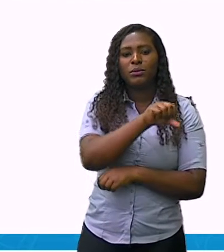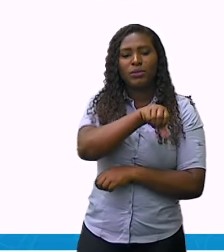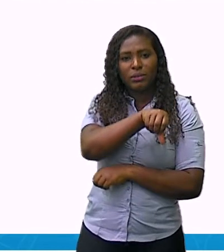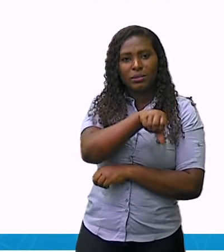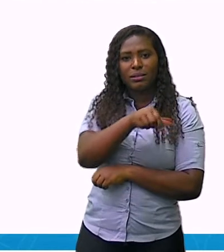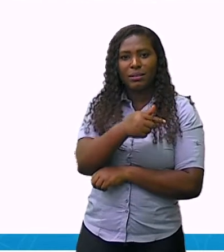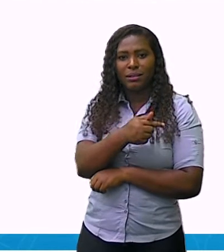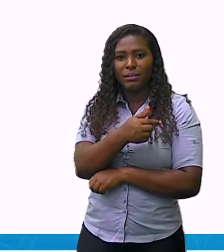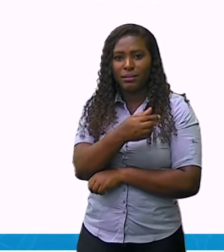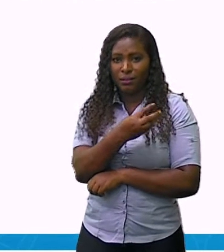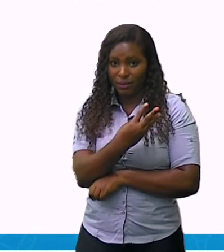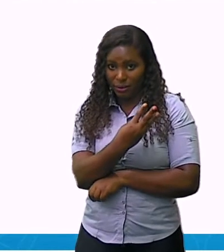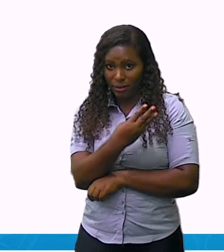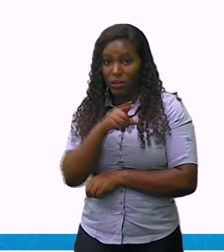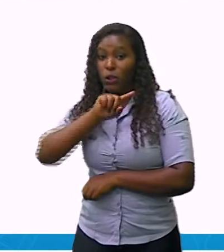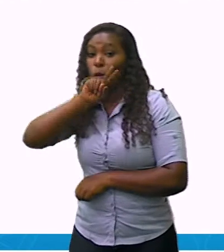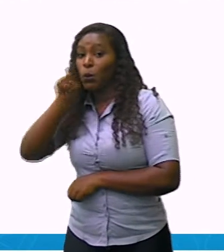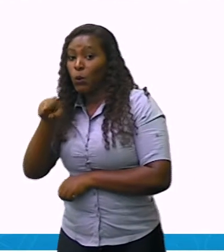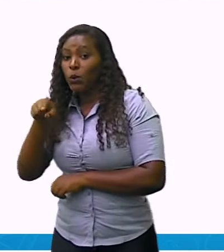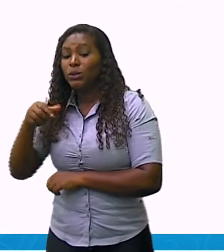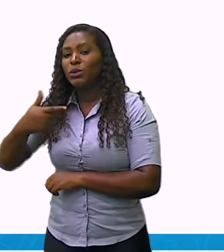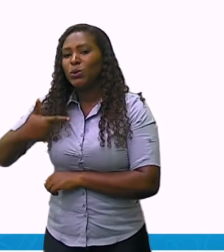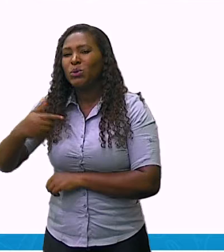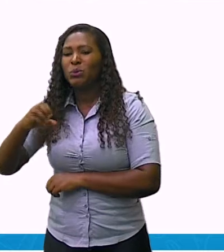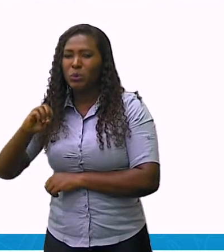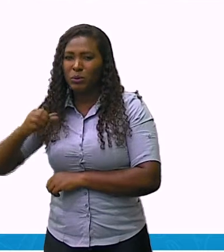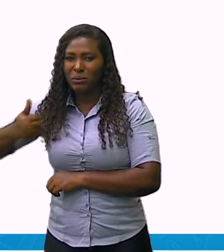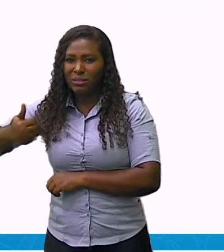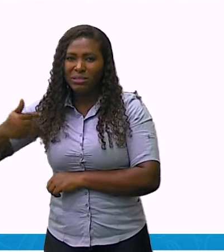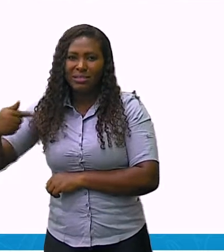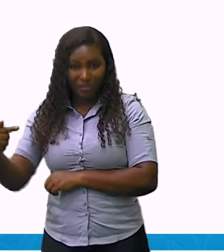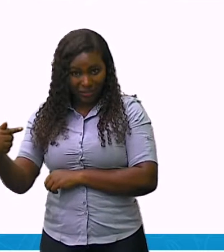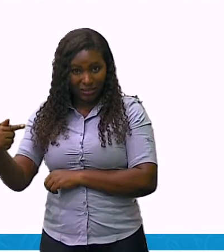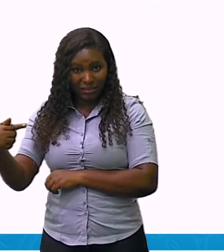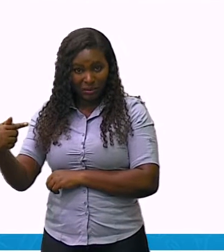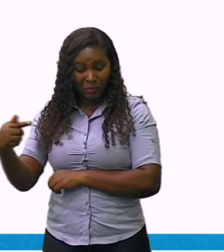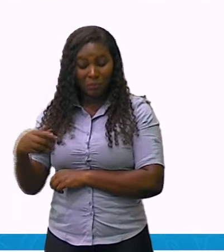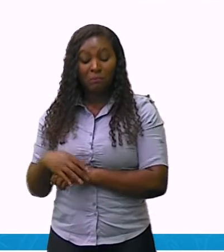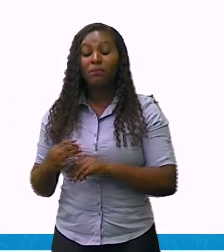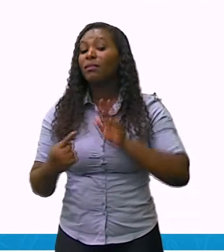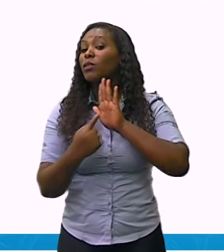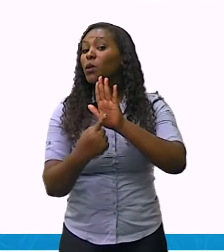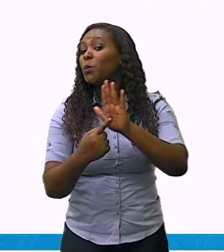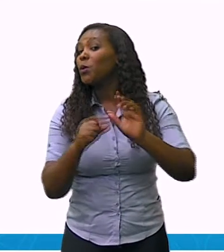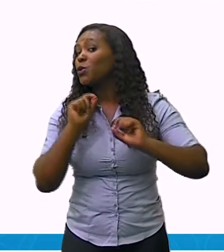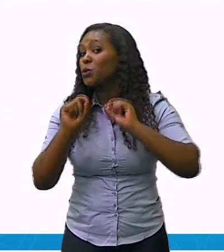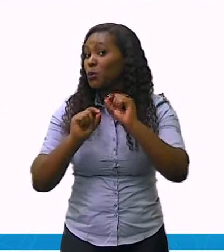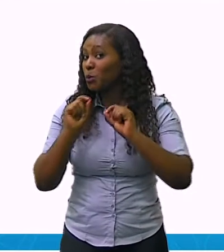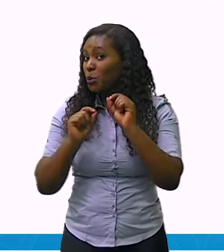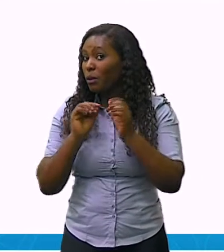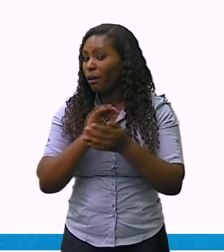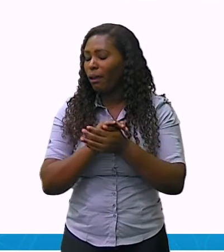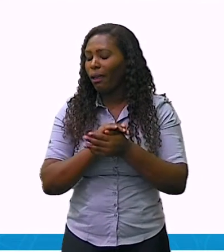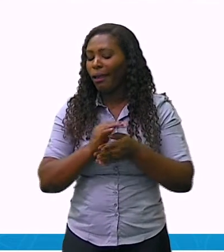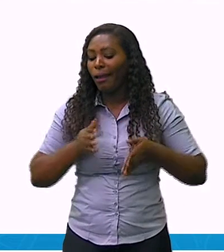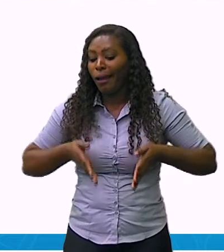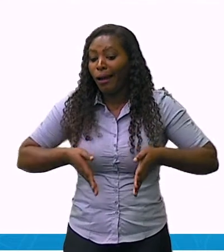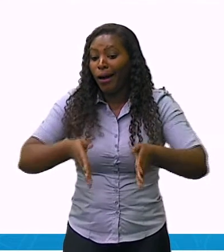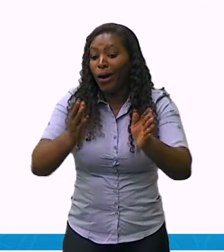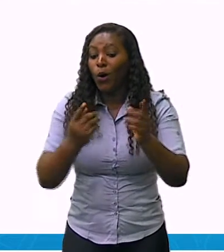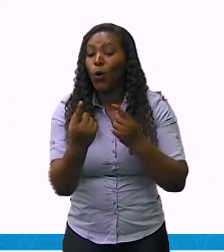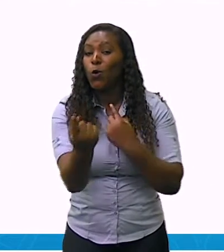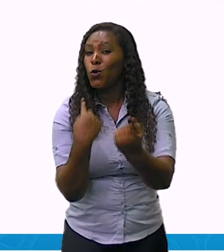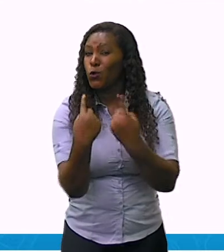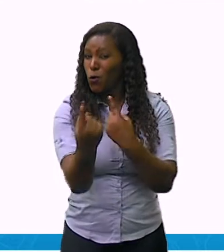1973 e o mapa de 2017, ele demonstra a evolução das rodovias no